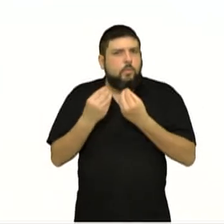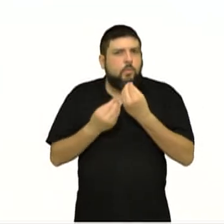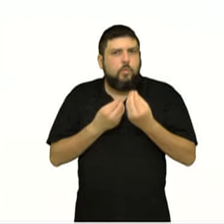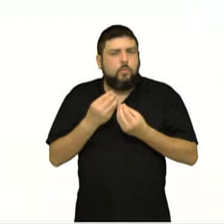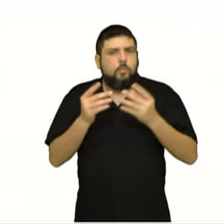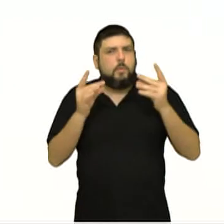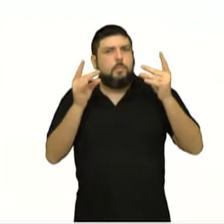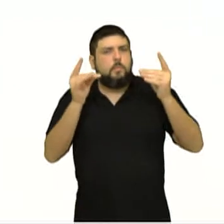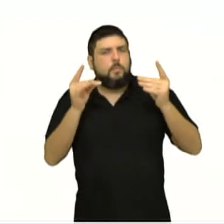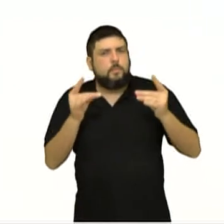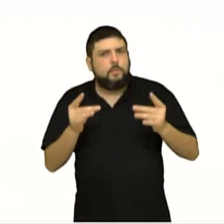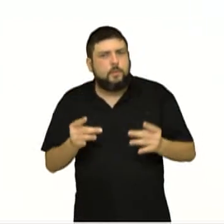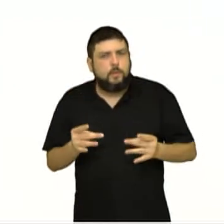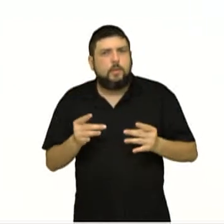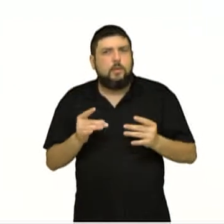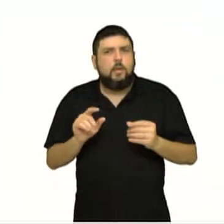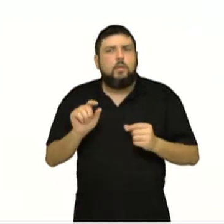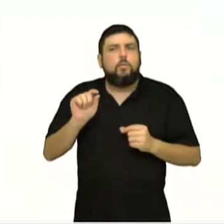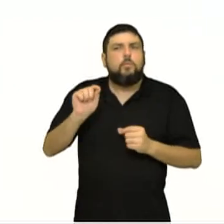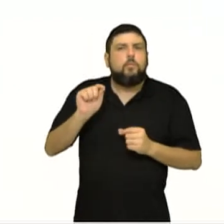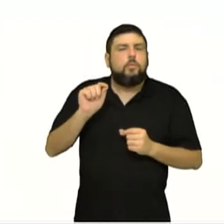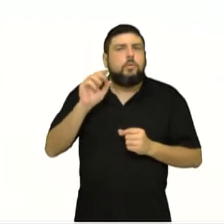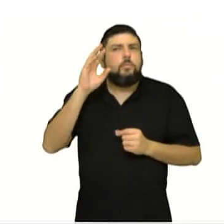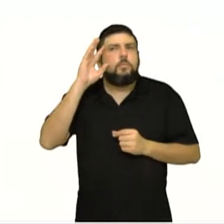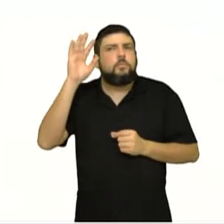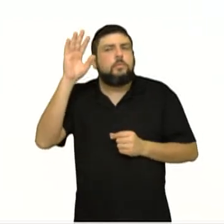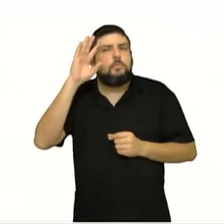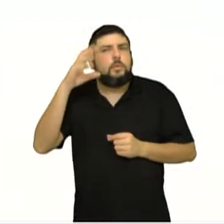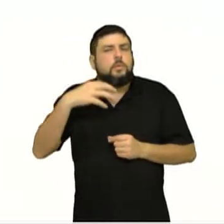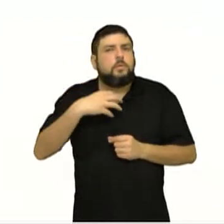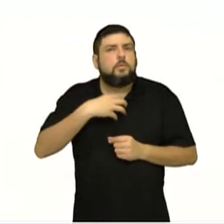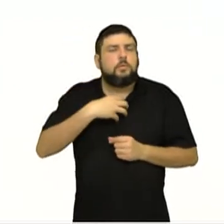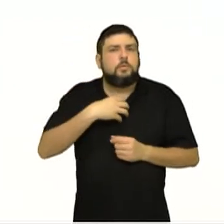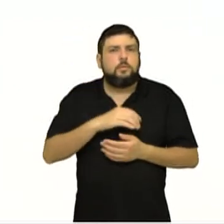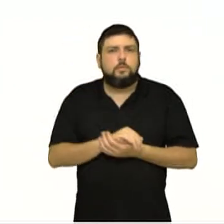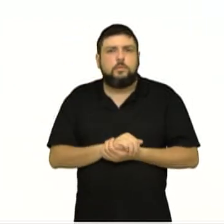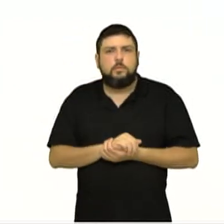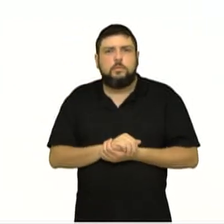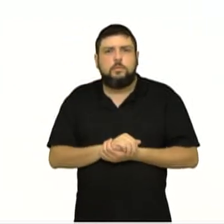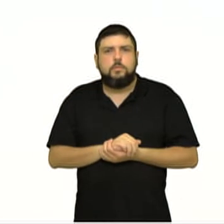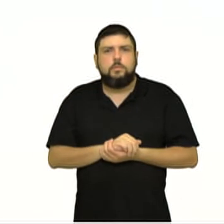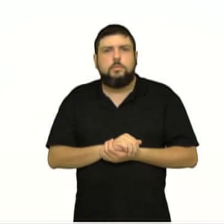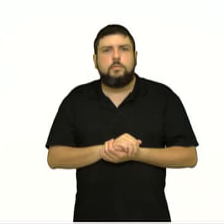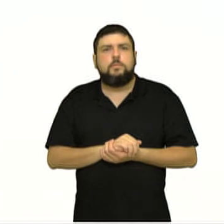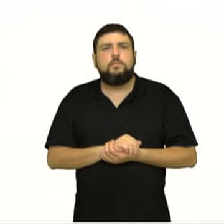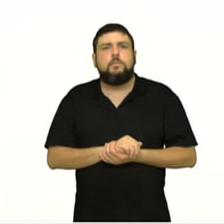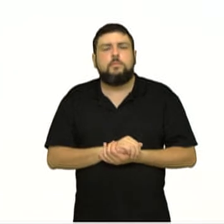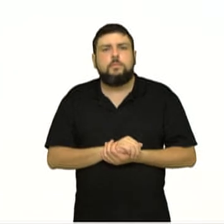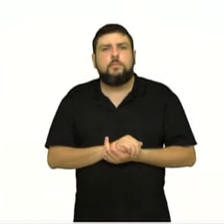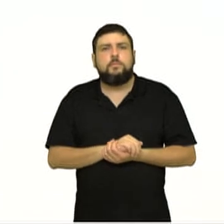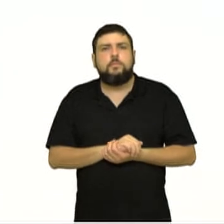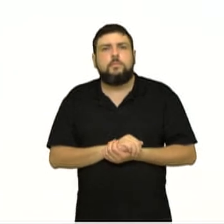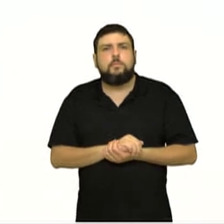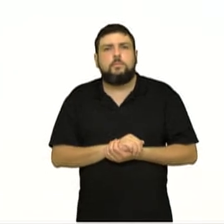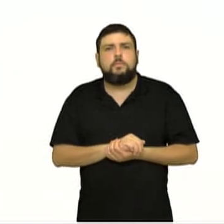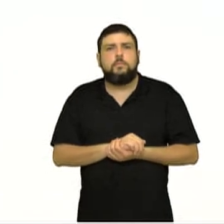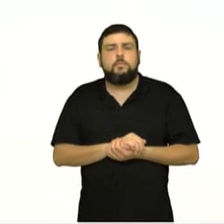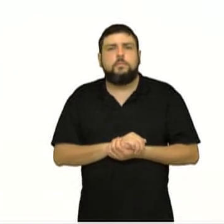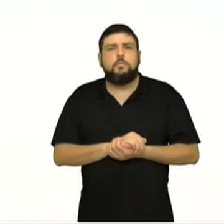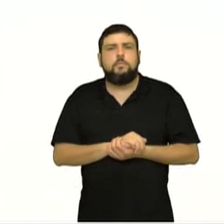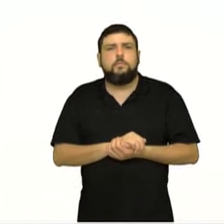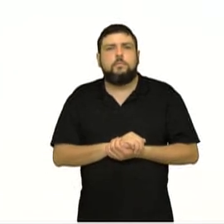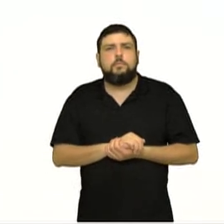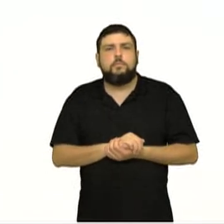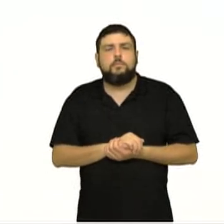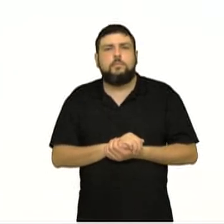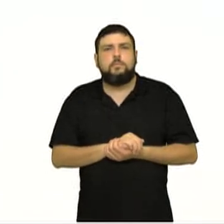o personagem está pensando ou sentindo. Cena do filme O Fabuloso Destino de Amélie Poulain. E o plano